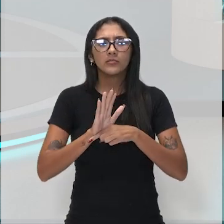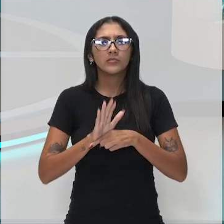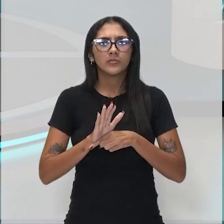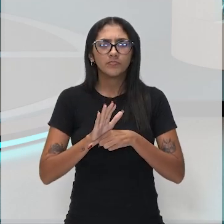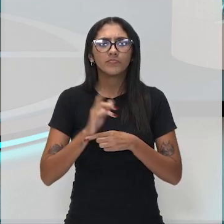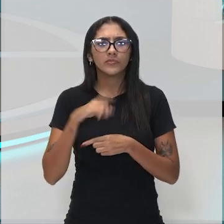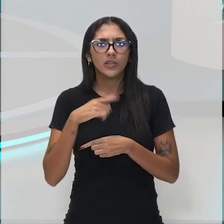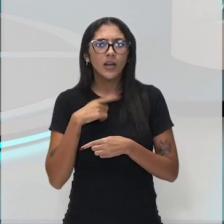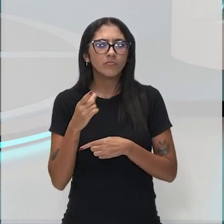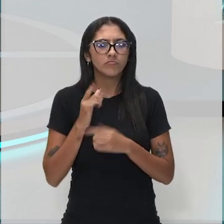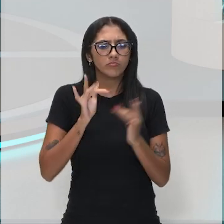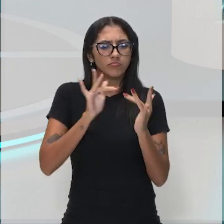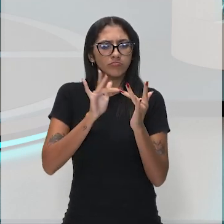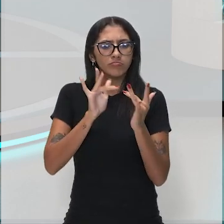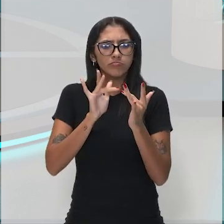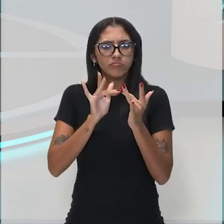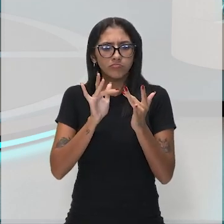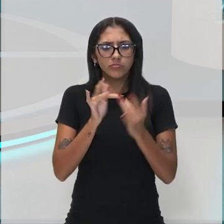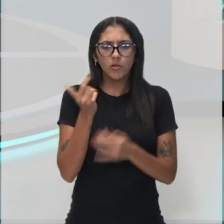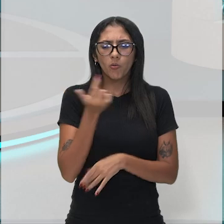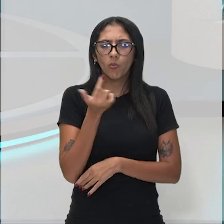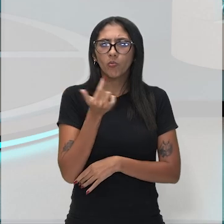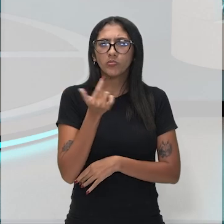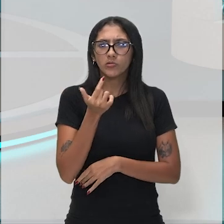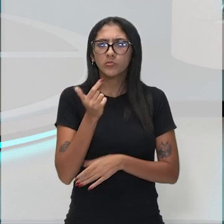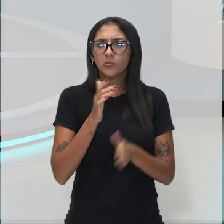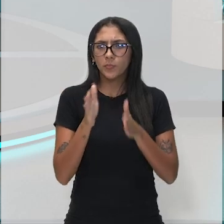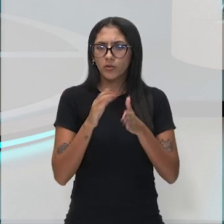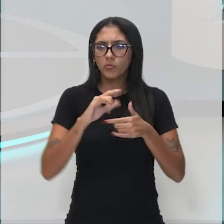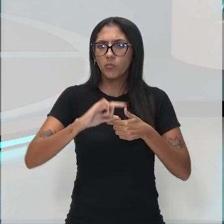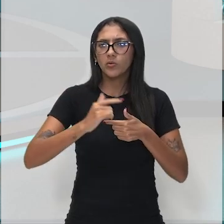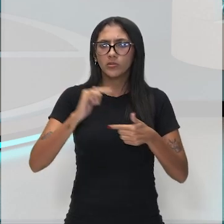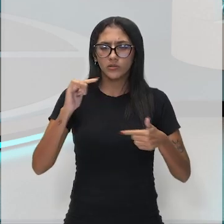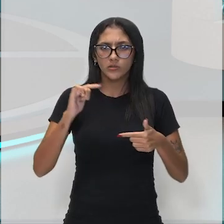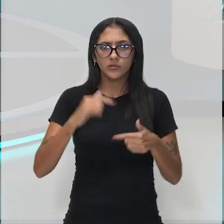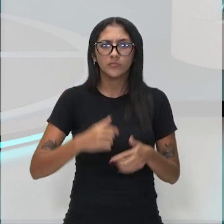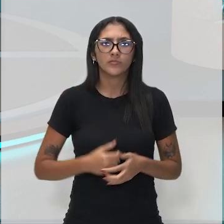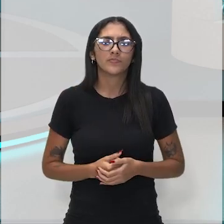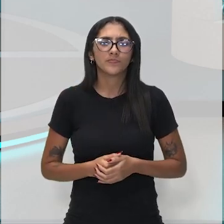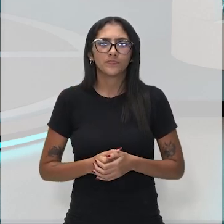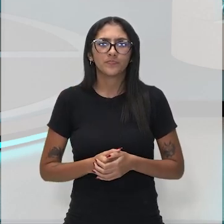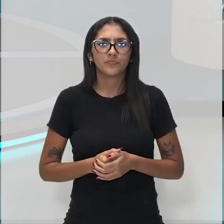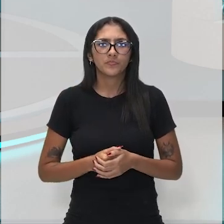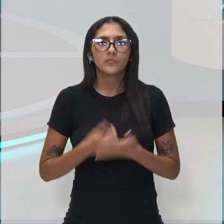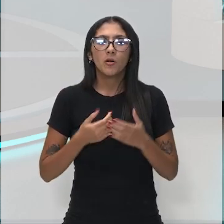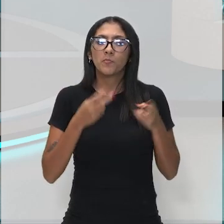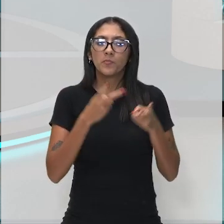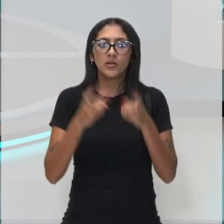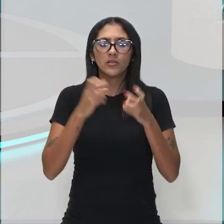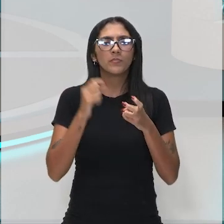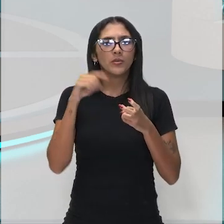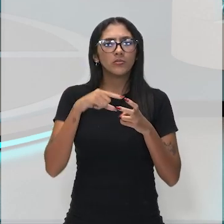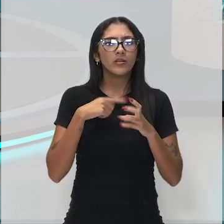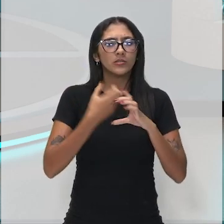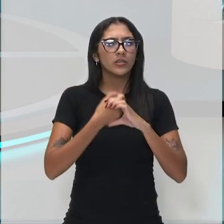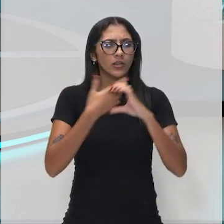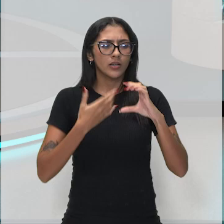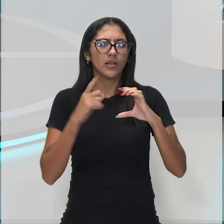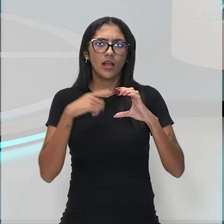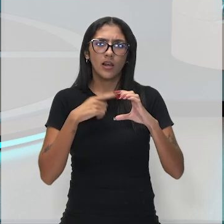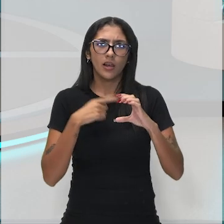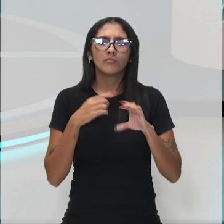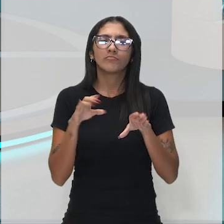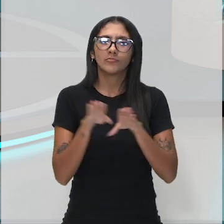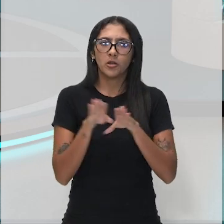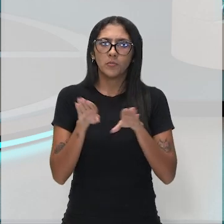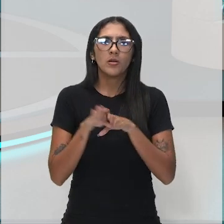estava alinhada à segunda fase do modernismo brasileiro. E ao evidenciar essa realidade, ela é mais uma das autoras